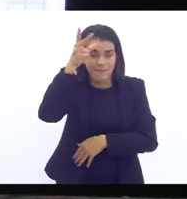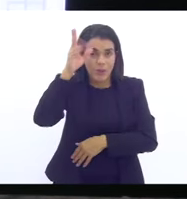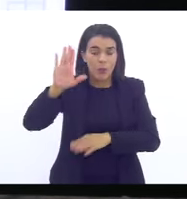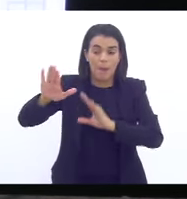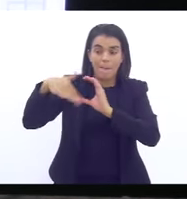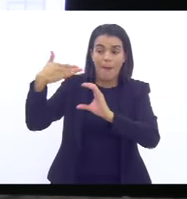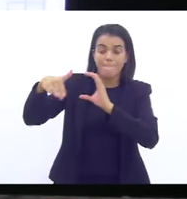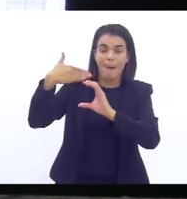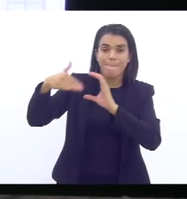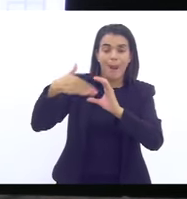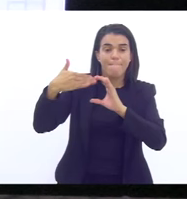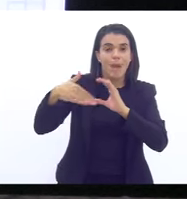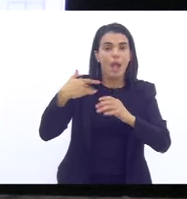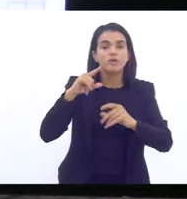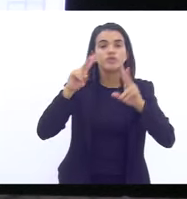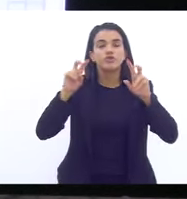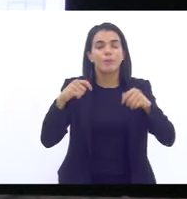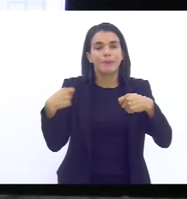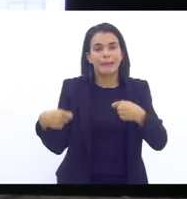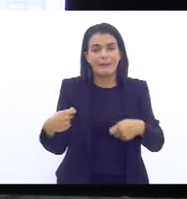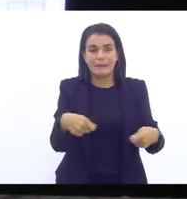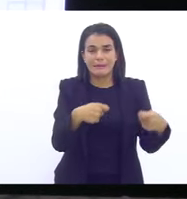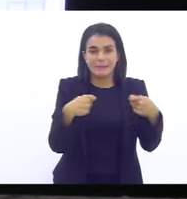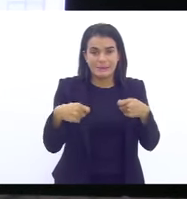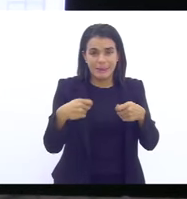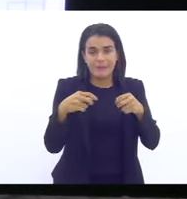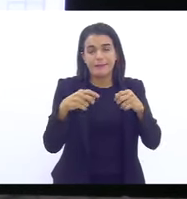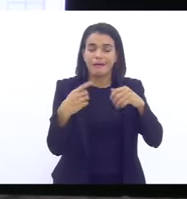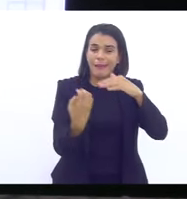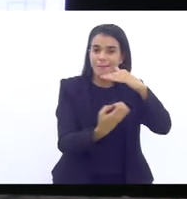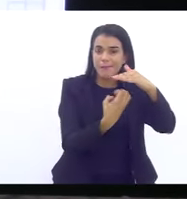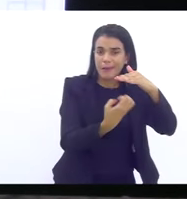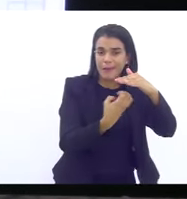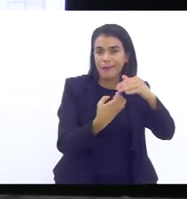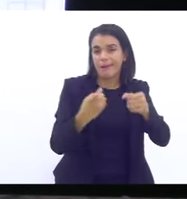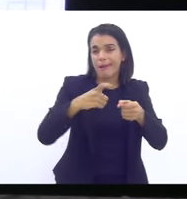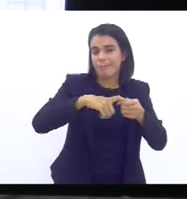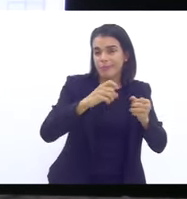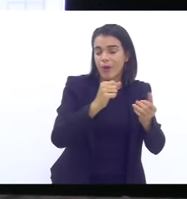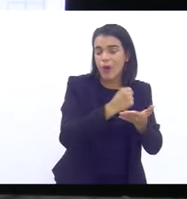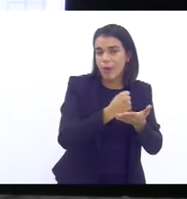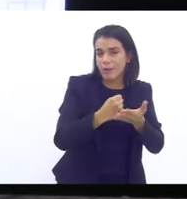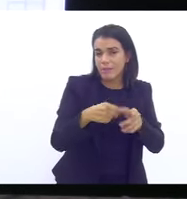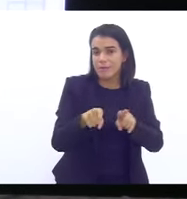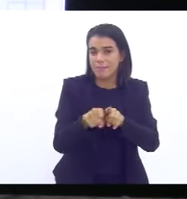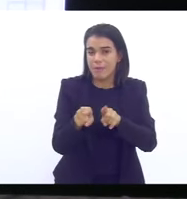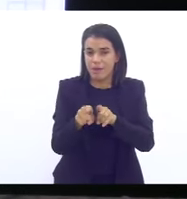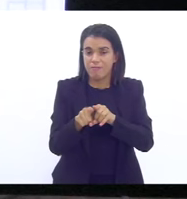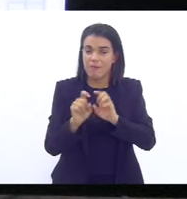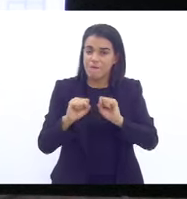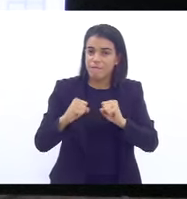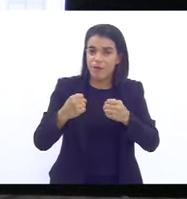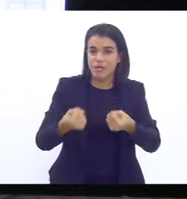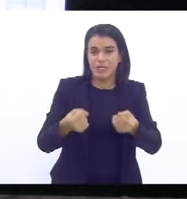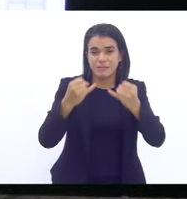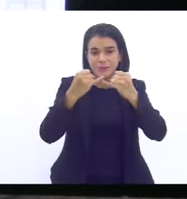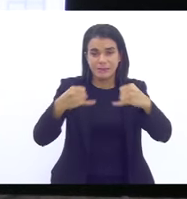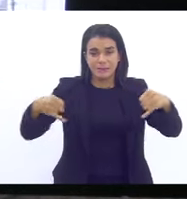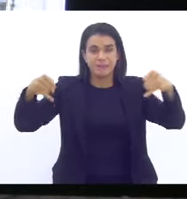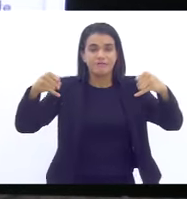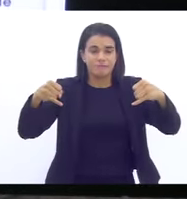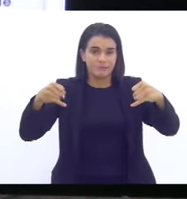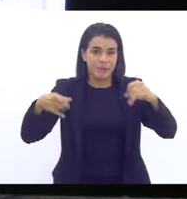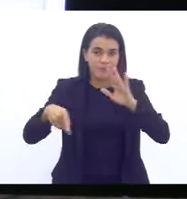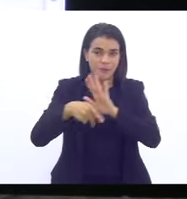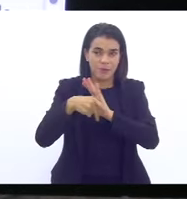oficializando e tratando isso de forma pontual com as concessionárias e apoiando também o fortalecimento da rede de transmissão aqui do Estado. E aí,